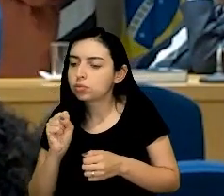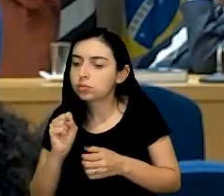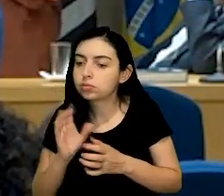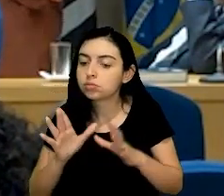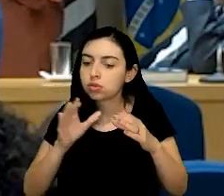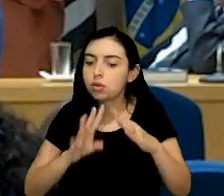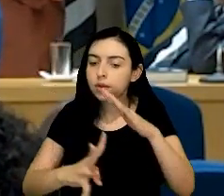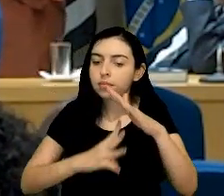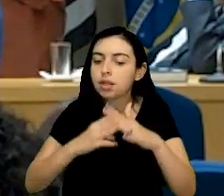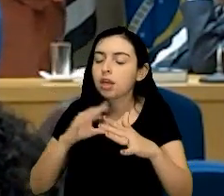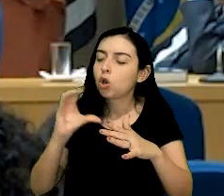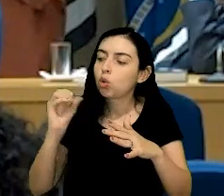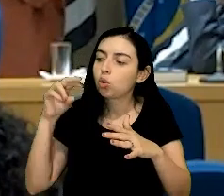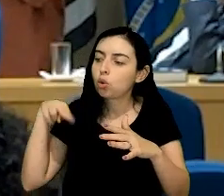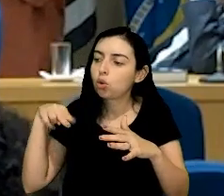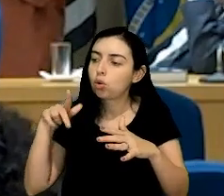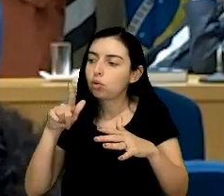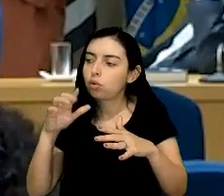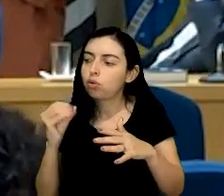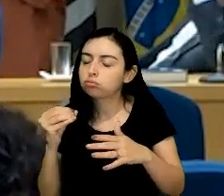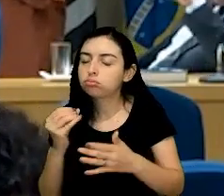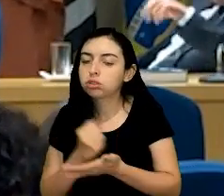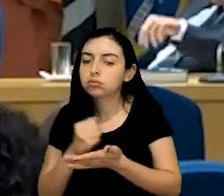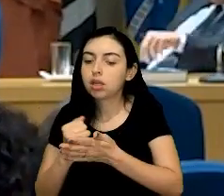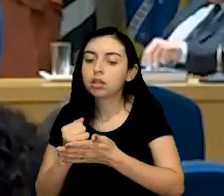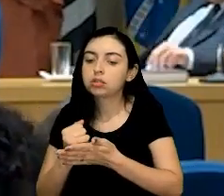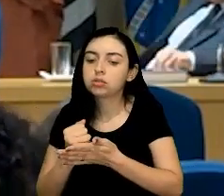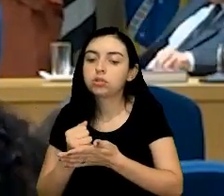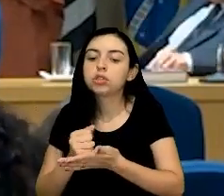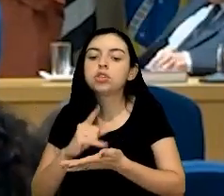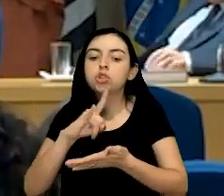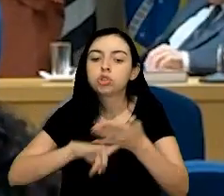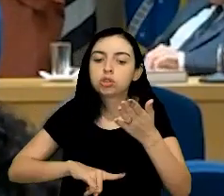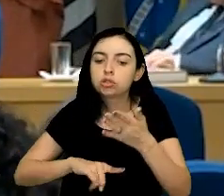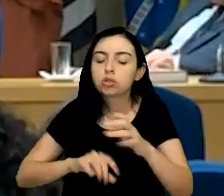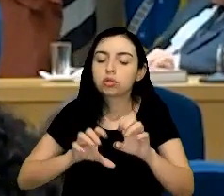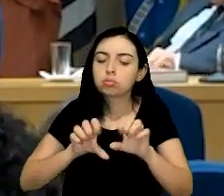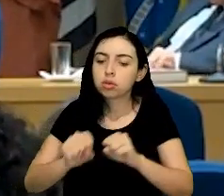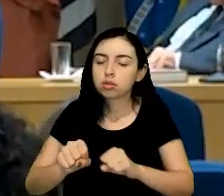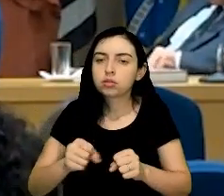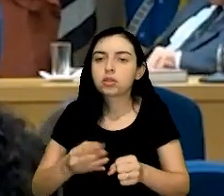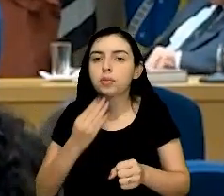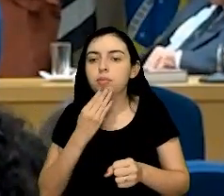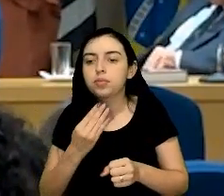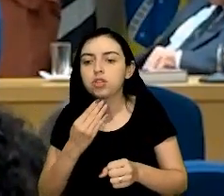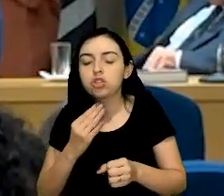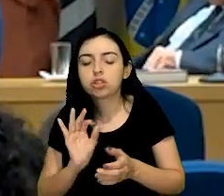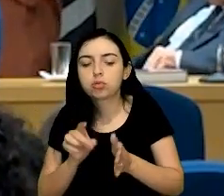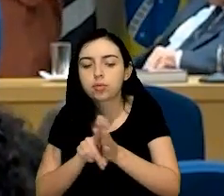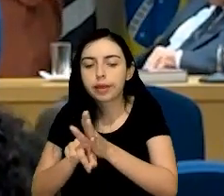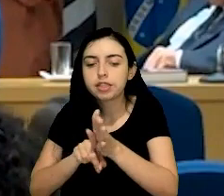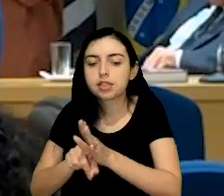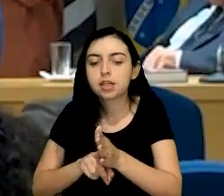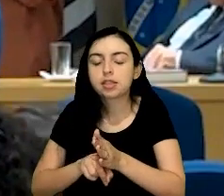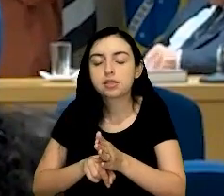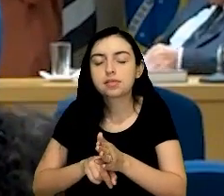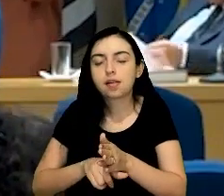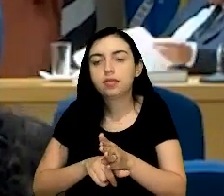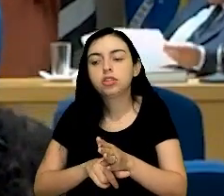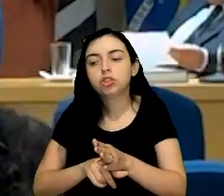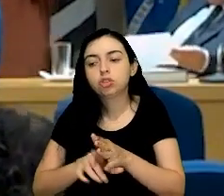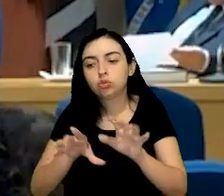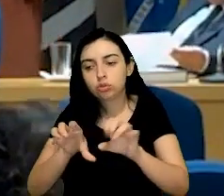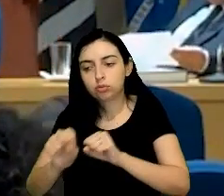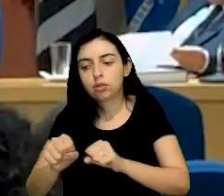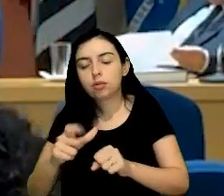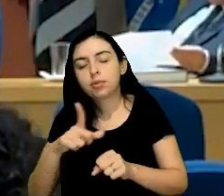temos assistido às revalidações de diplomas. Então, os pedidos de revalidação têm aumentado, mas é bastante